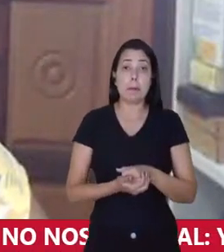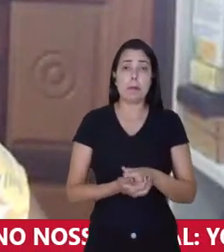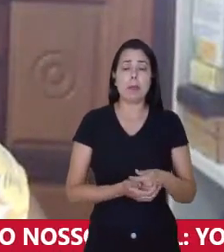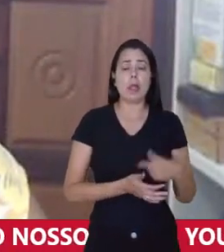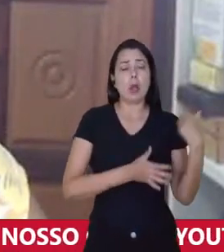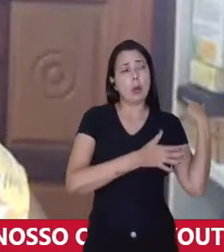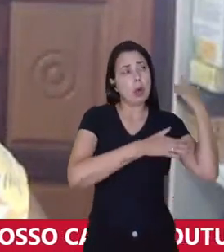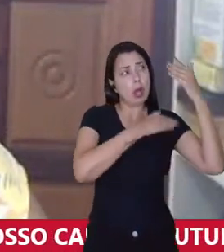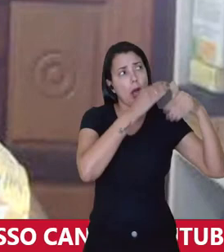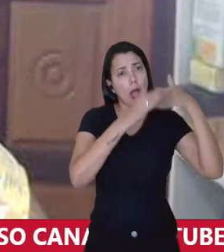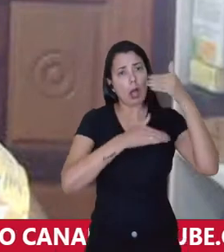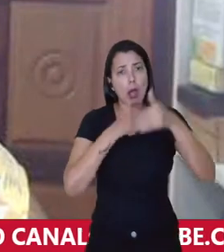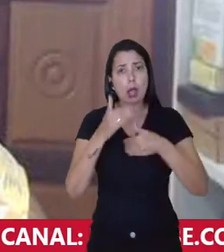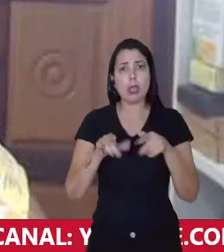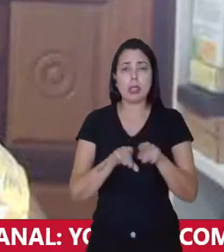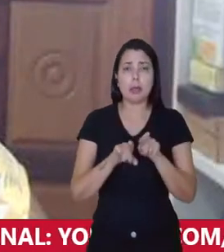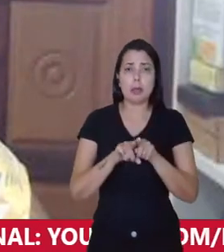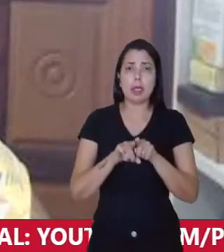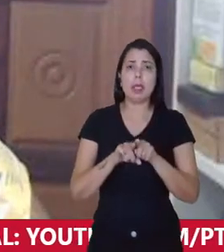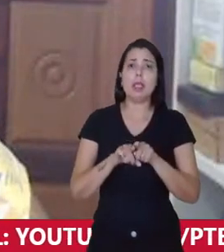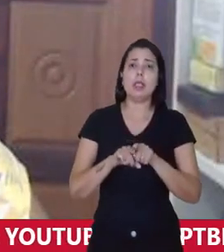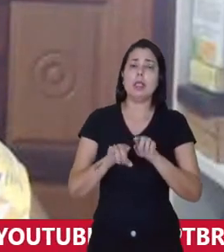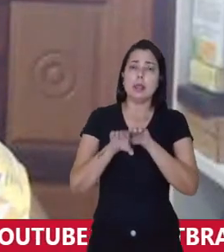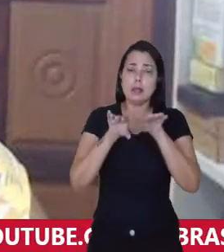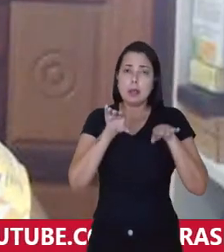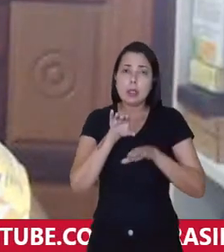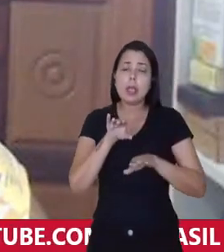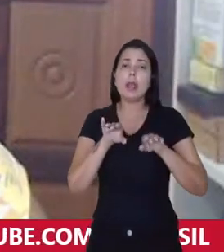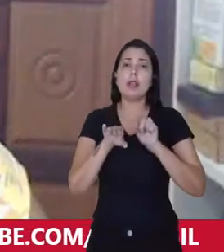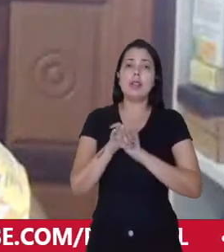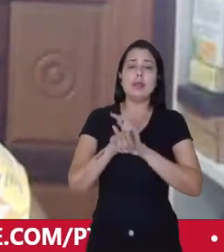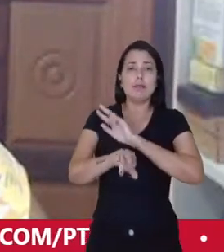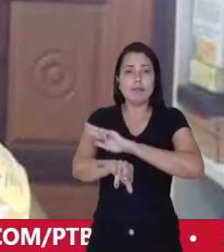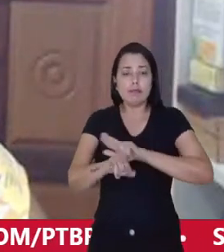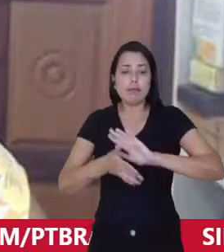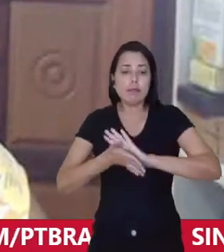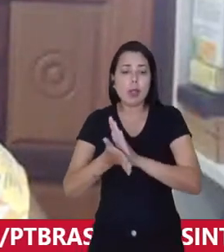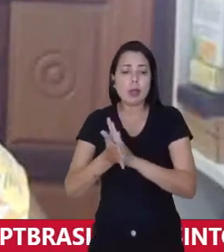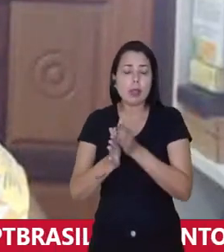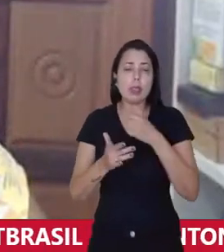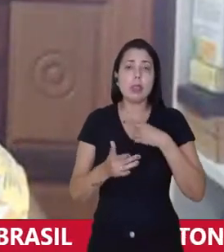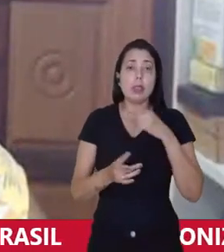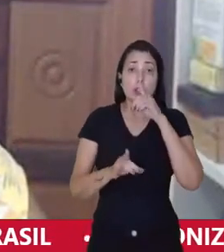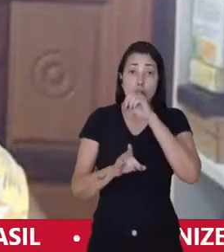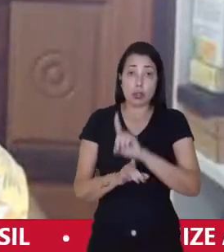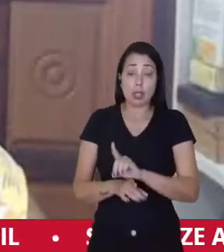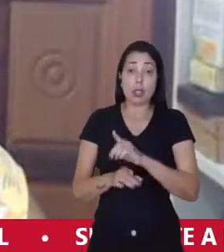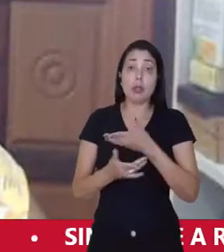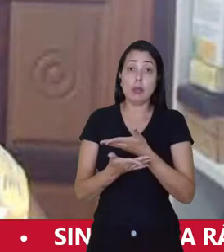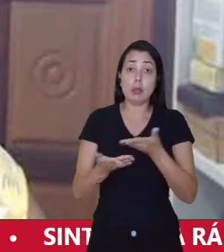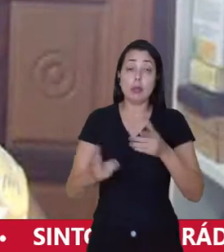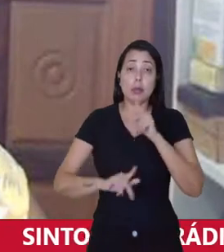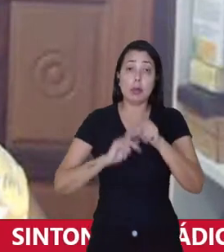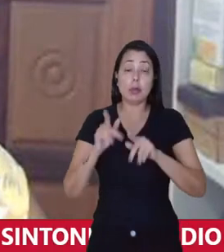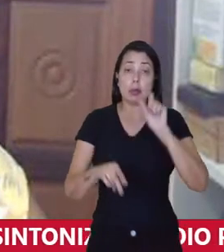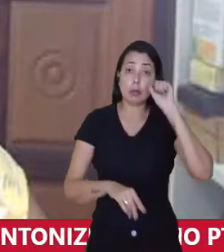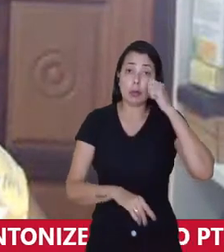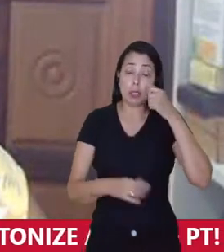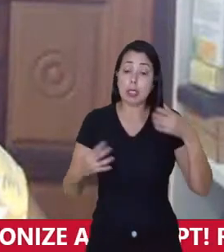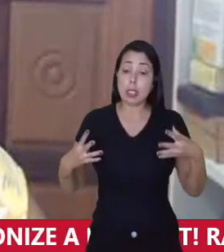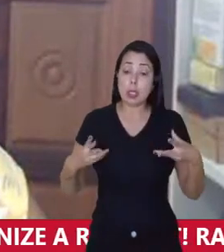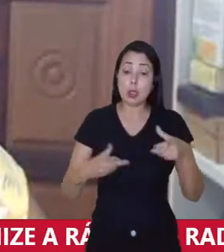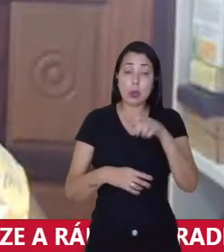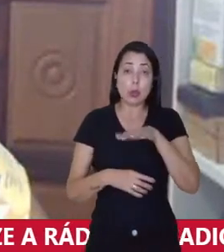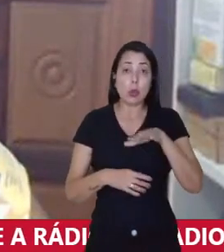de desigualdades e discriminações, as violações de direitos atingem de forma contundente a população negra em todos